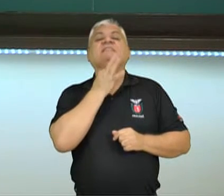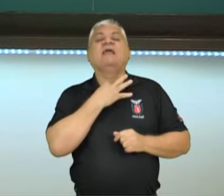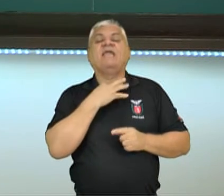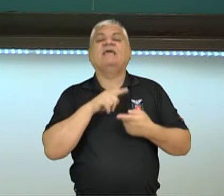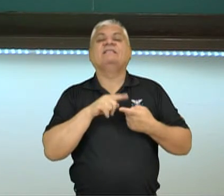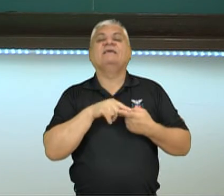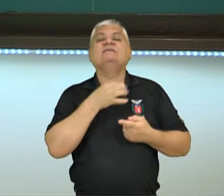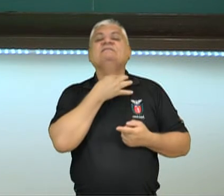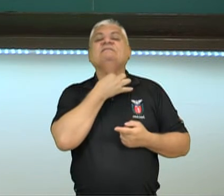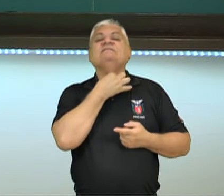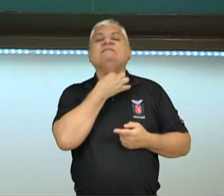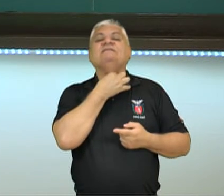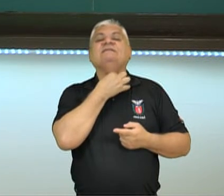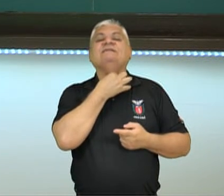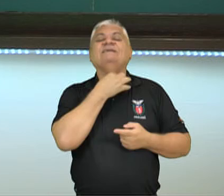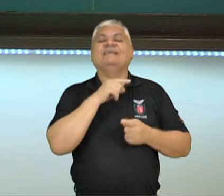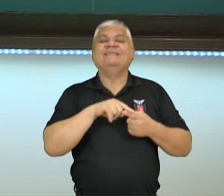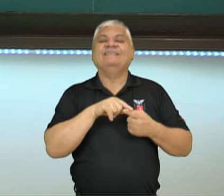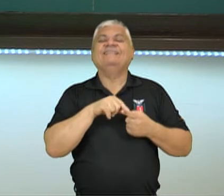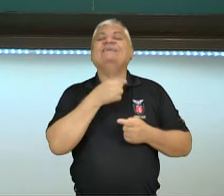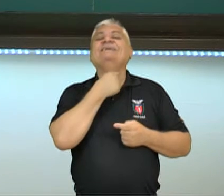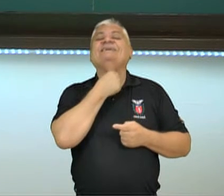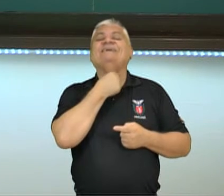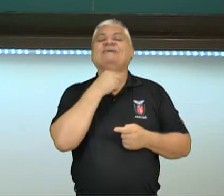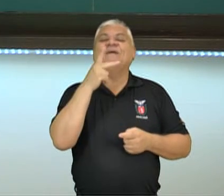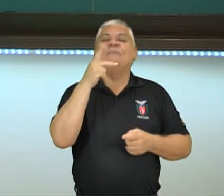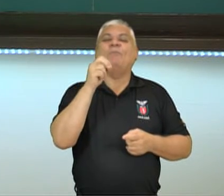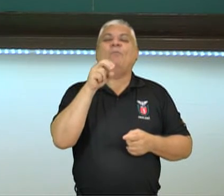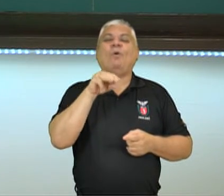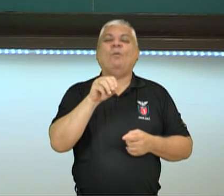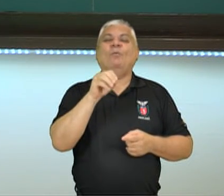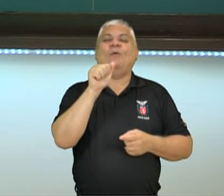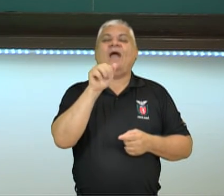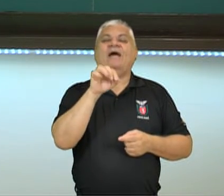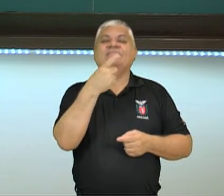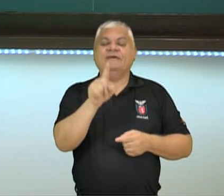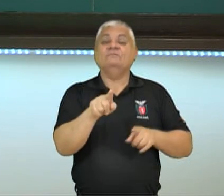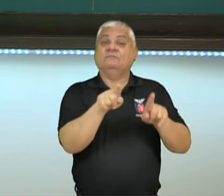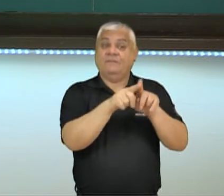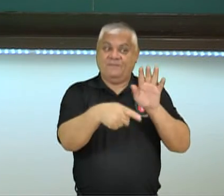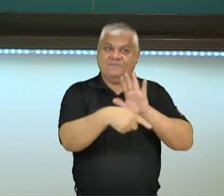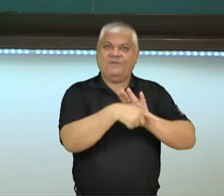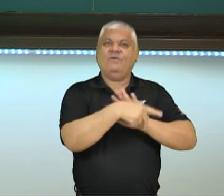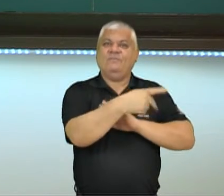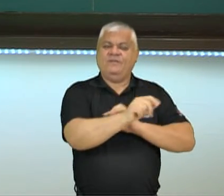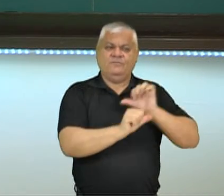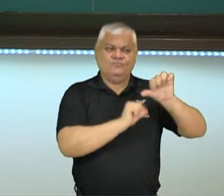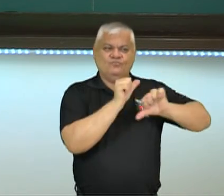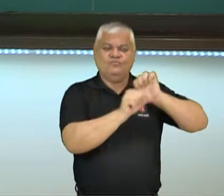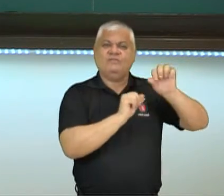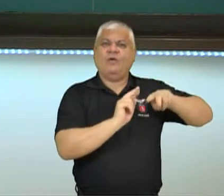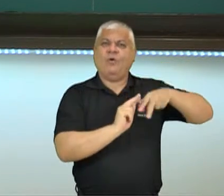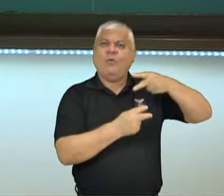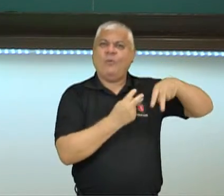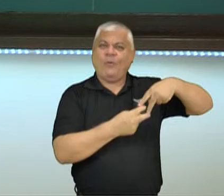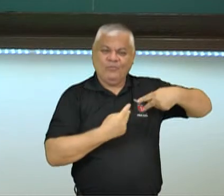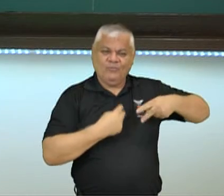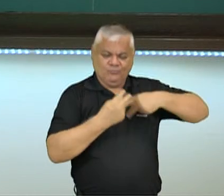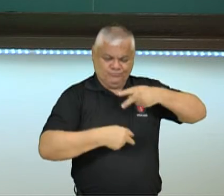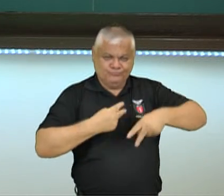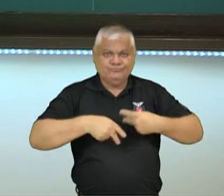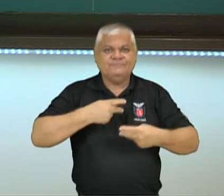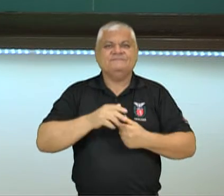geralmente cresce uma cartilagem chamada pomo de Adão. Ela também é resultado da ação da